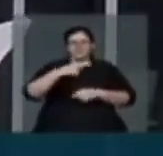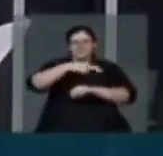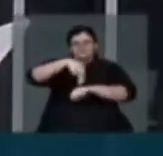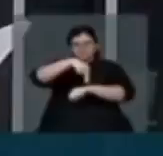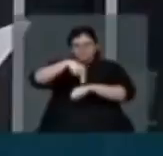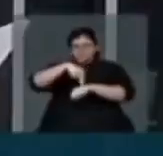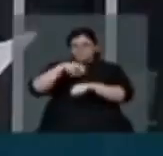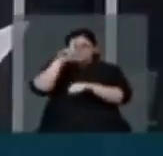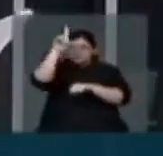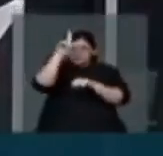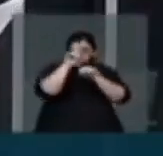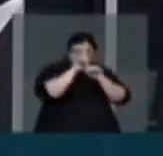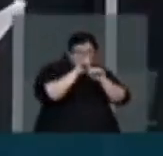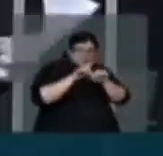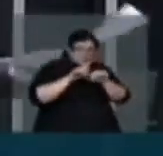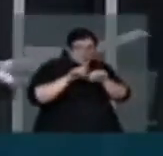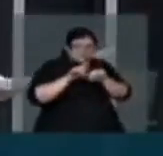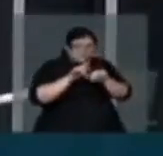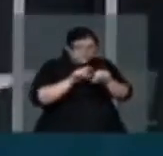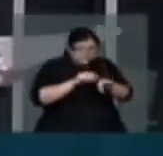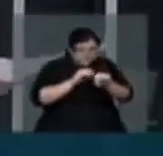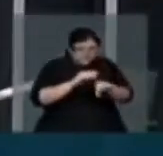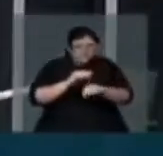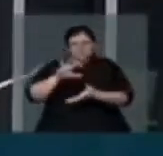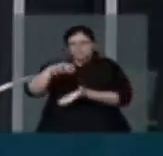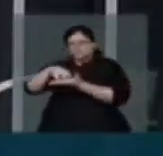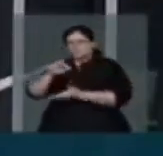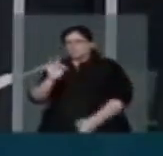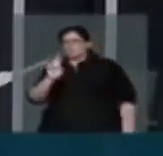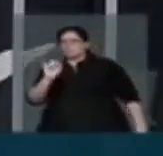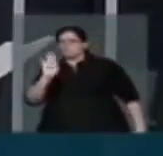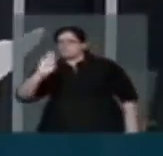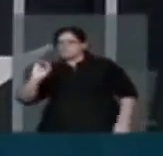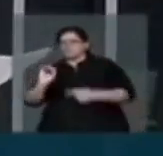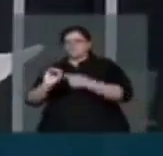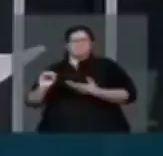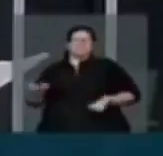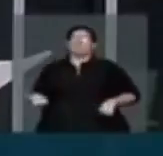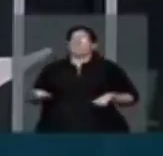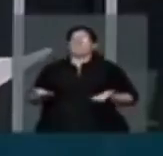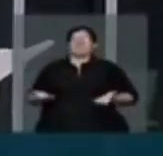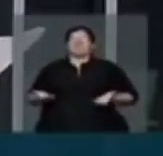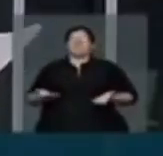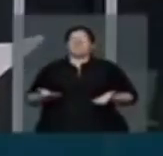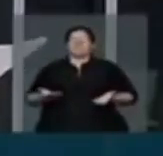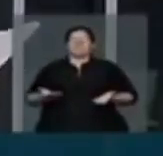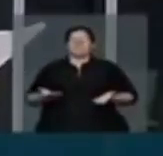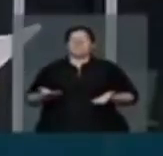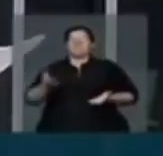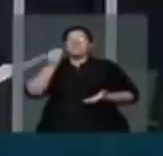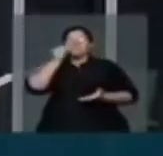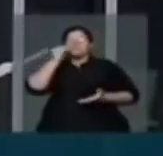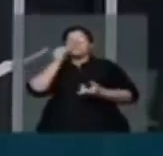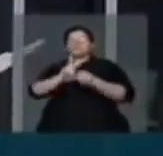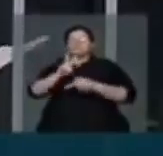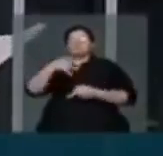quais Deus se dirigia de tribo, sociedade tribal, tentando proteger